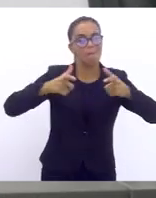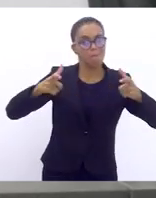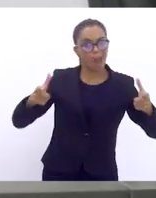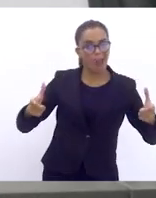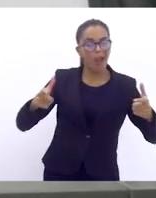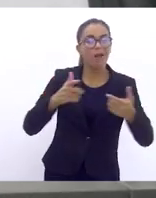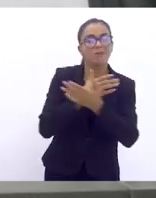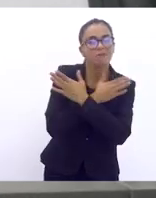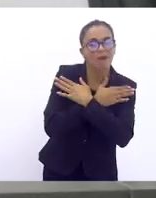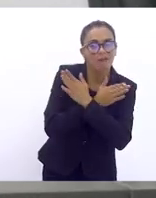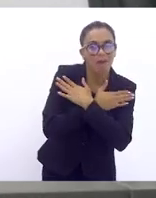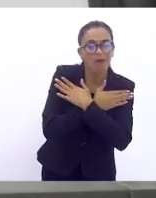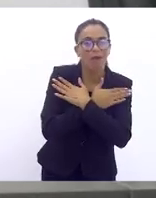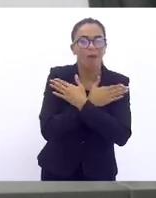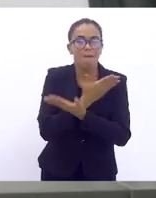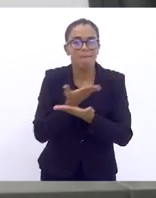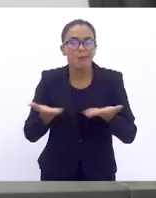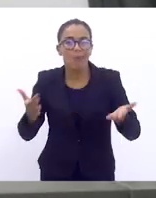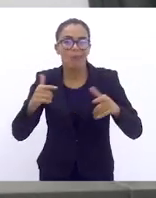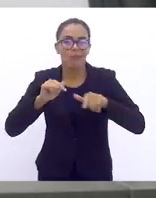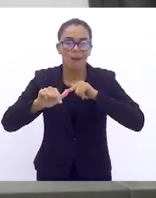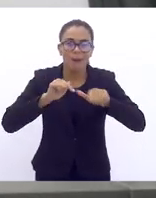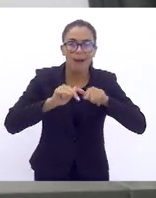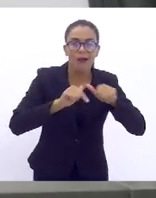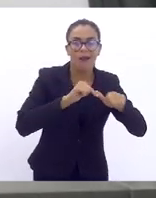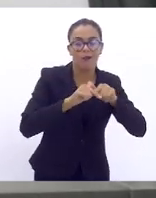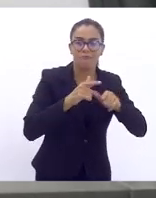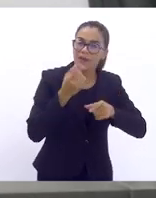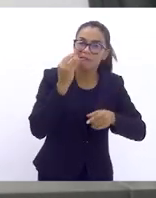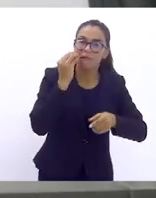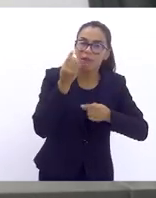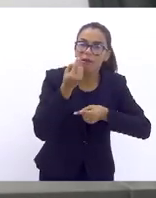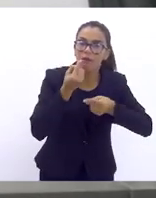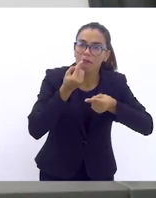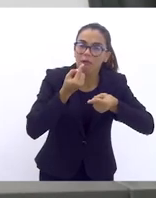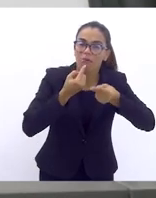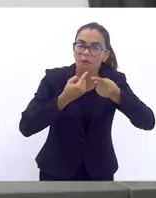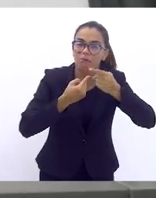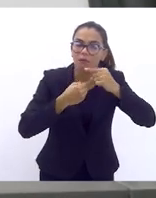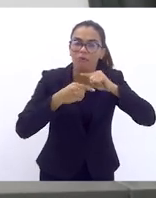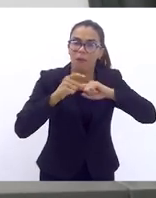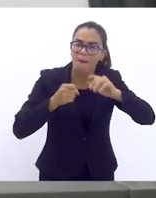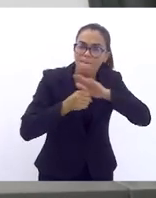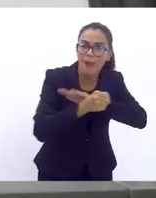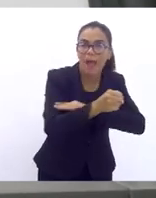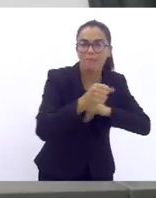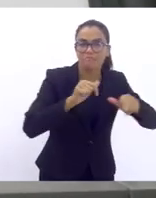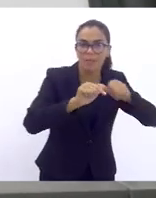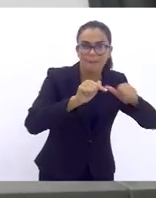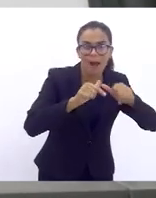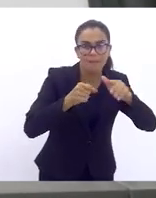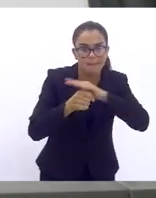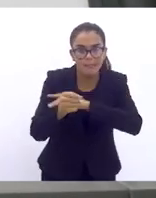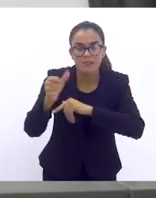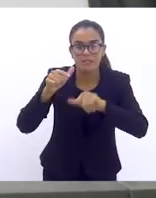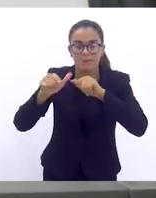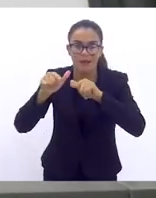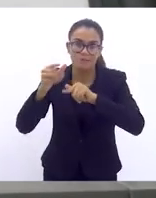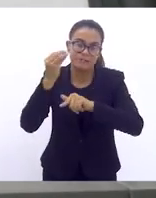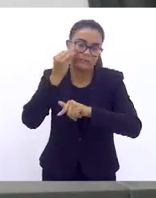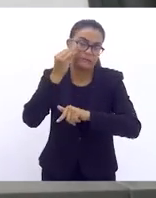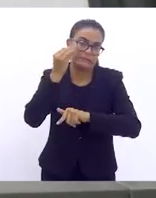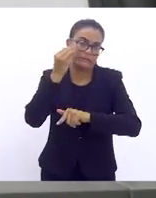perdeu o emprego e muitas vezes não se recuperou a gente vem recuperando o nível de emprego já chegamos ao patamar anterior